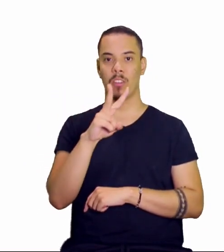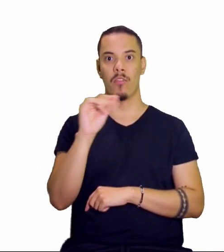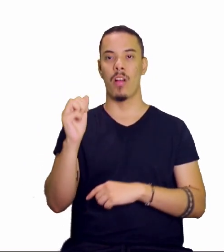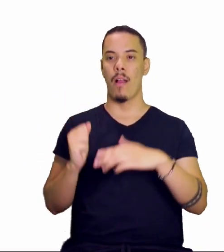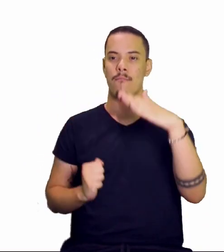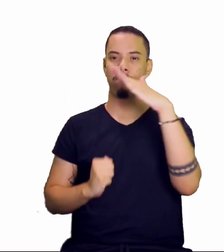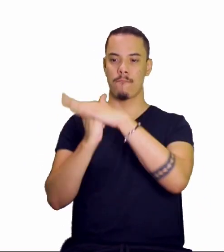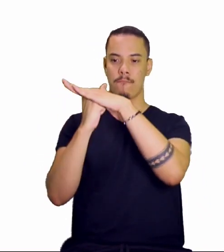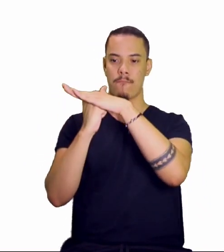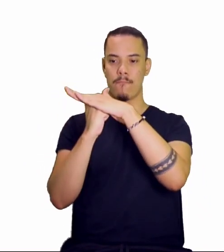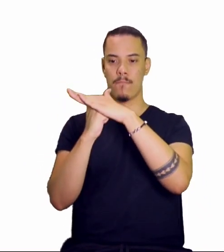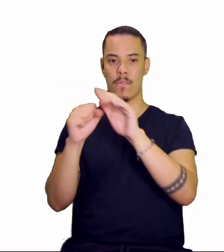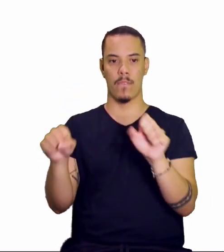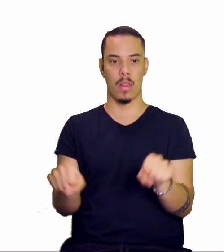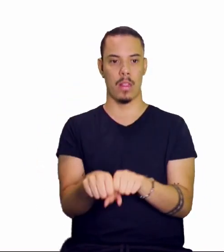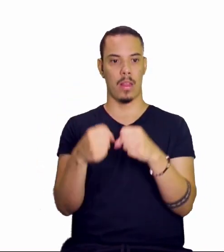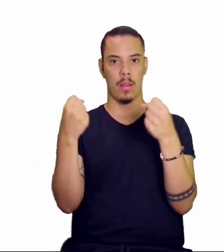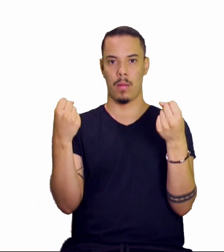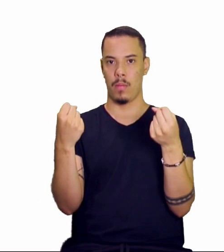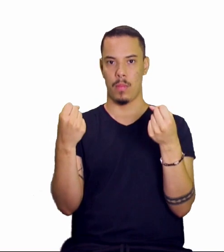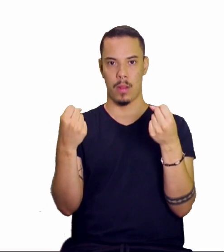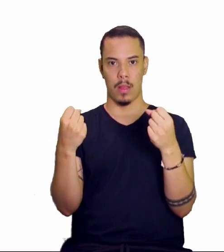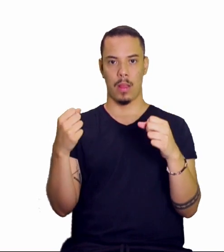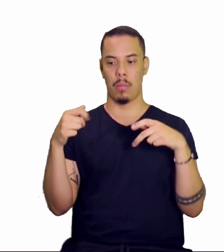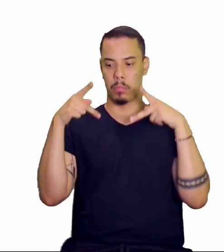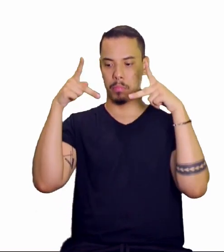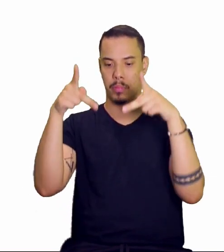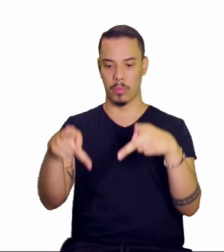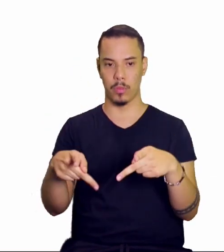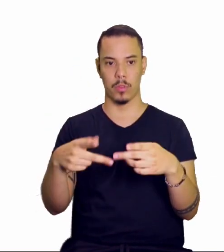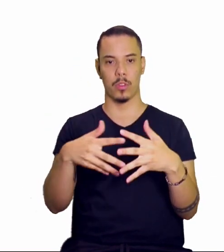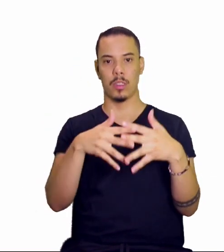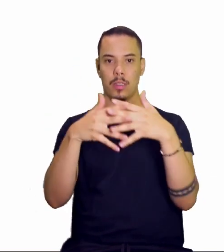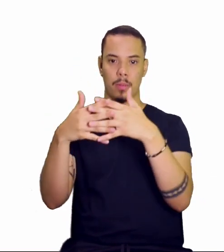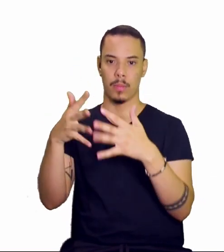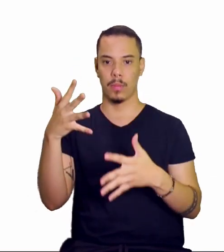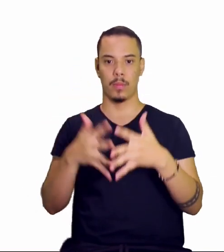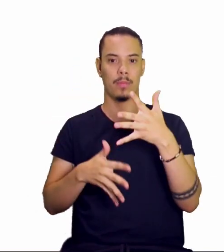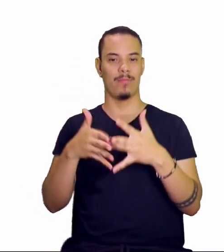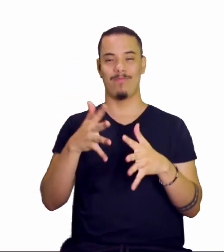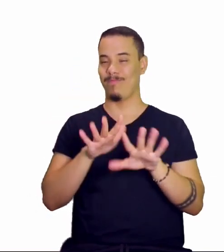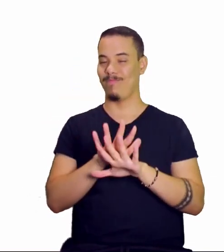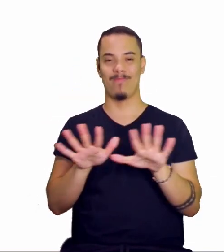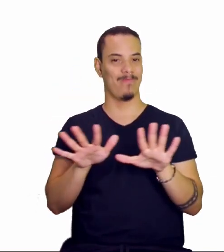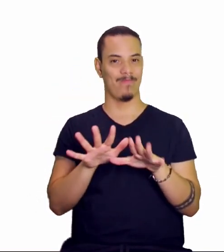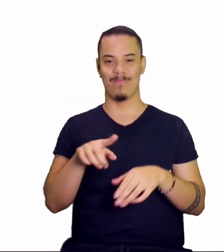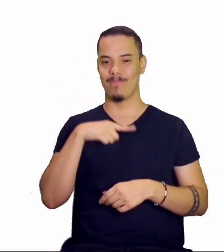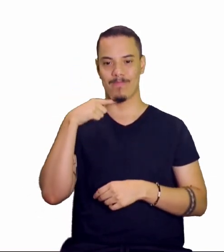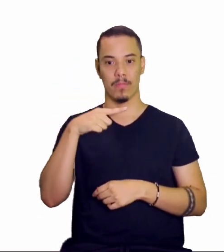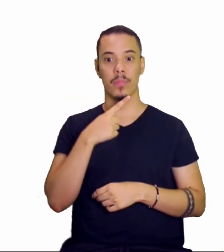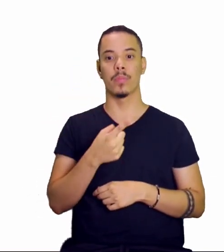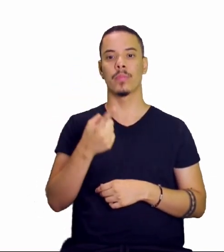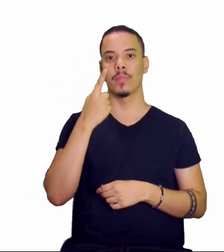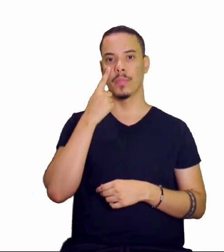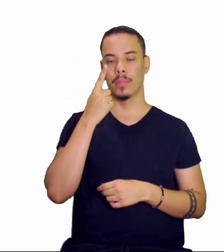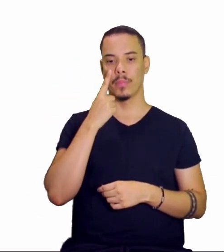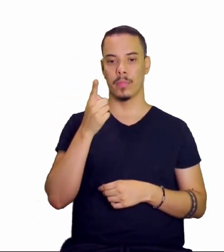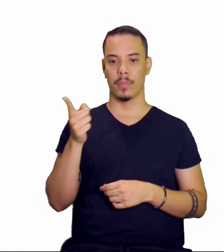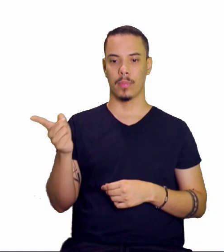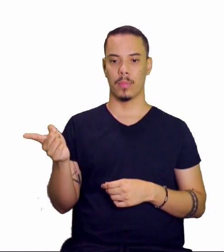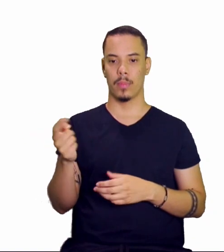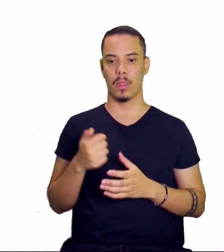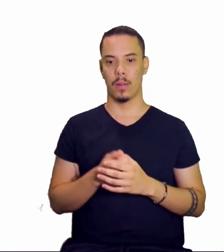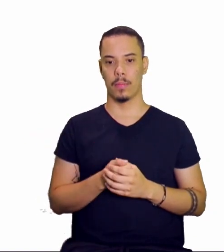lá em cima, né? Vai quebrar o caminhão, a ponte, vai atrapalhar o trânsito. Com certeza. Olha ali, ó.